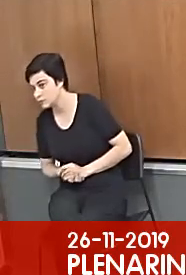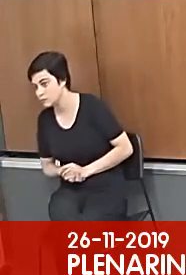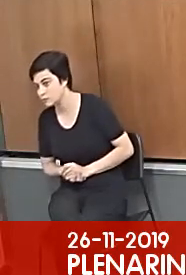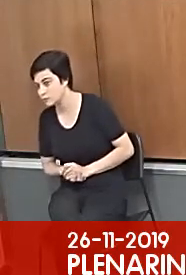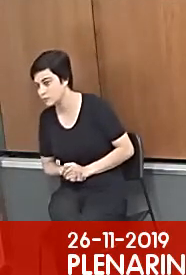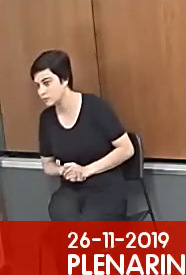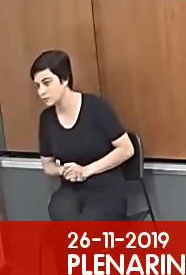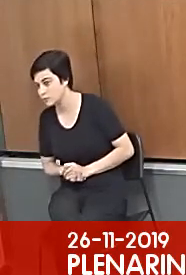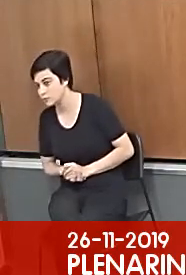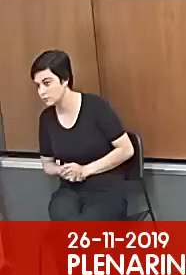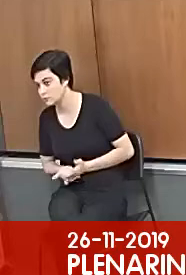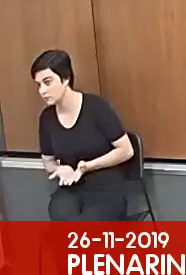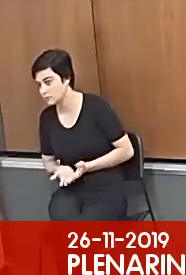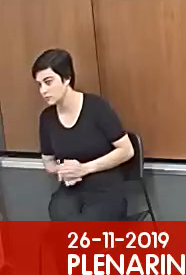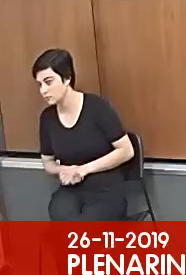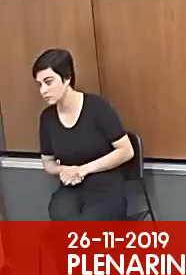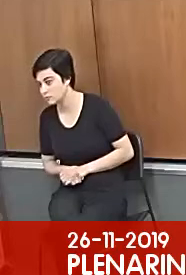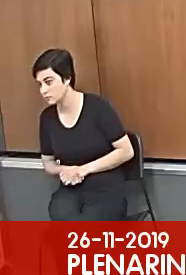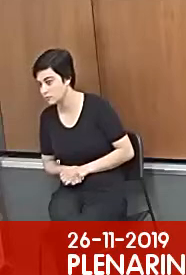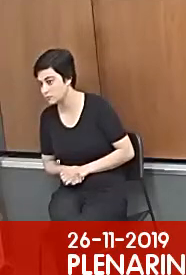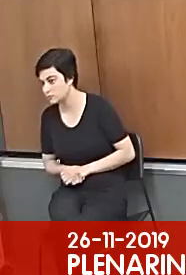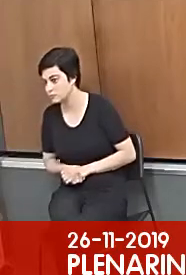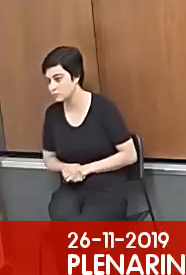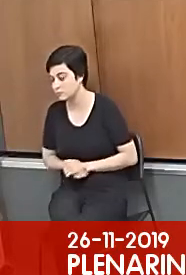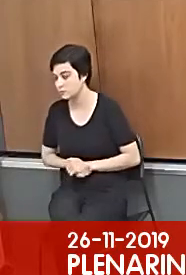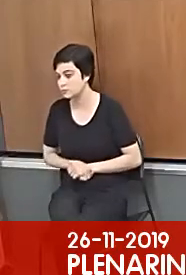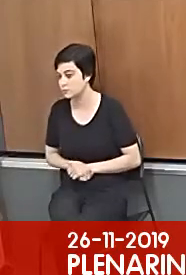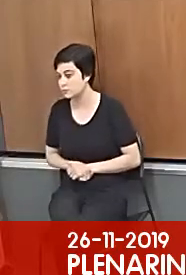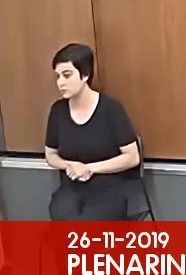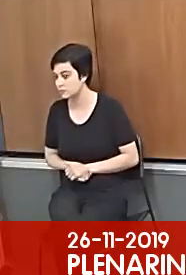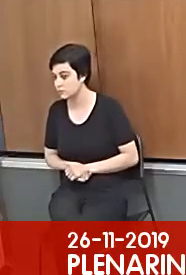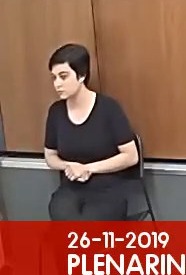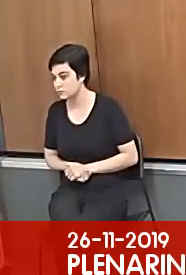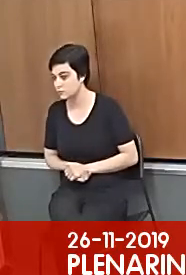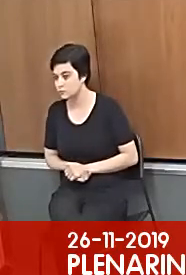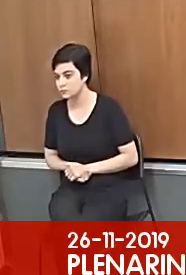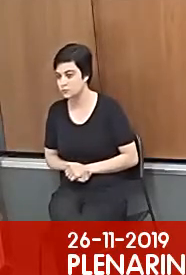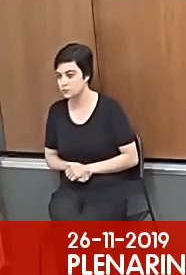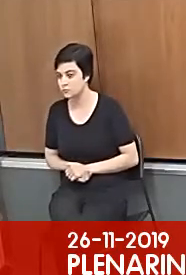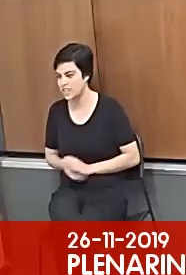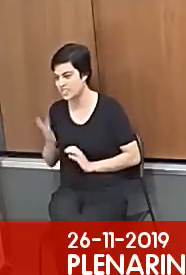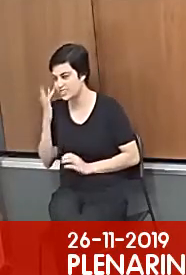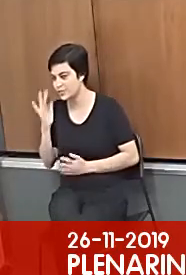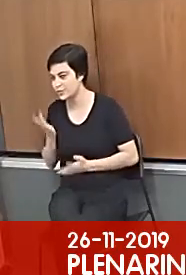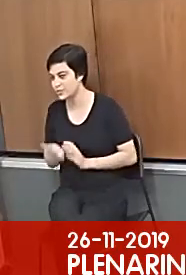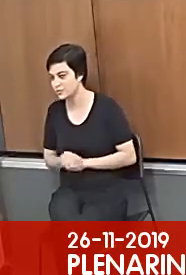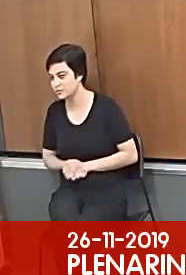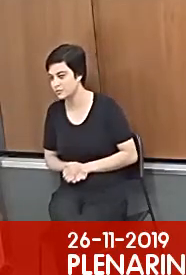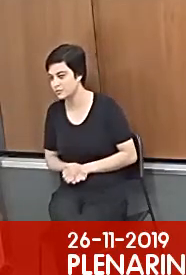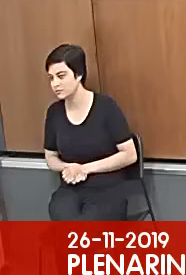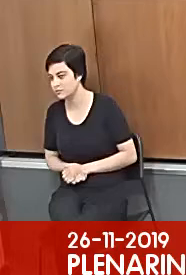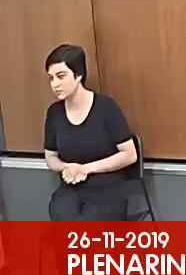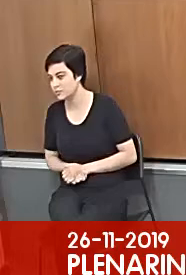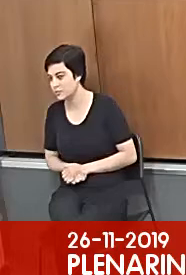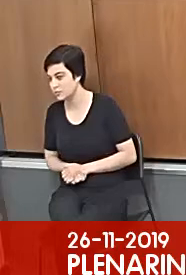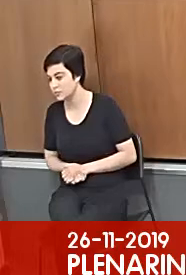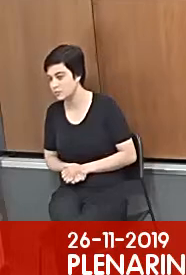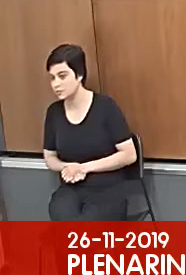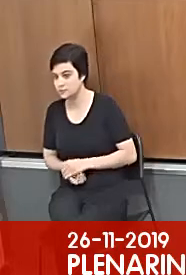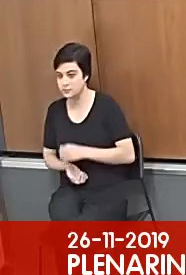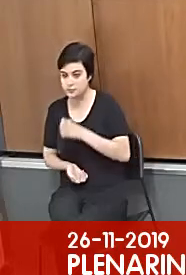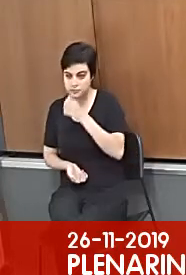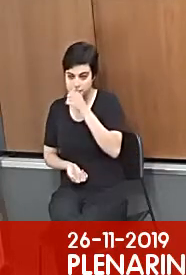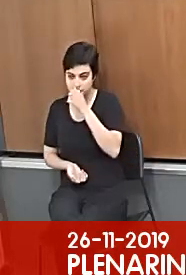senhor presidente da Comissão de Defesa dos Direitos da Pessoa com Deficiência, o deputado que este subscreve requer a